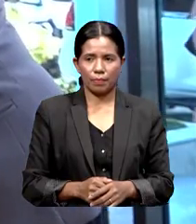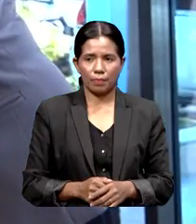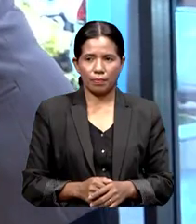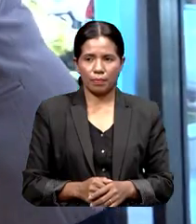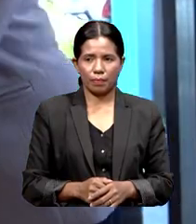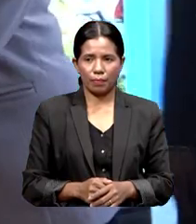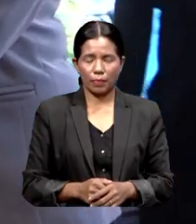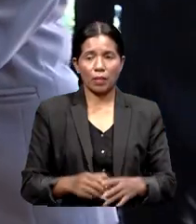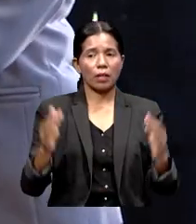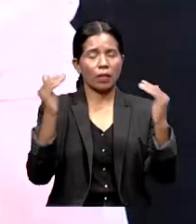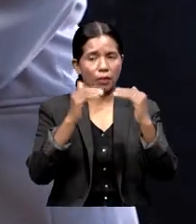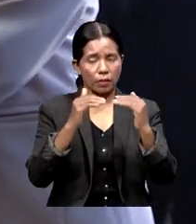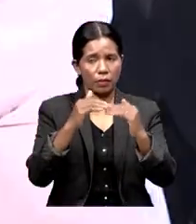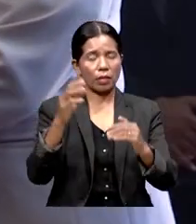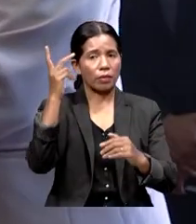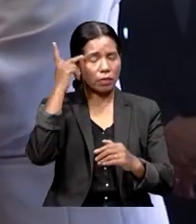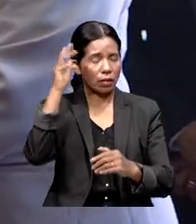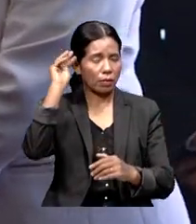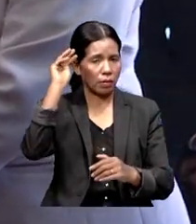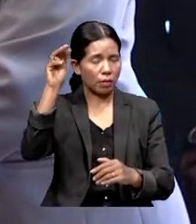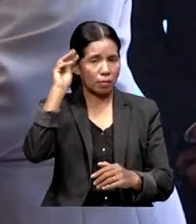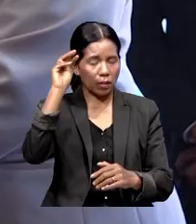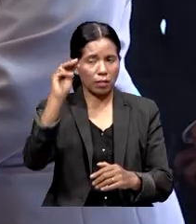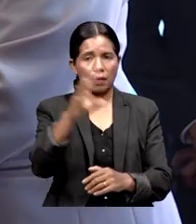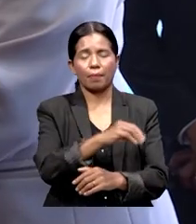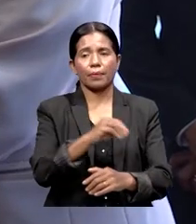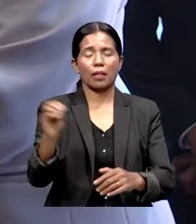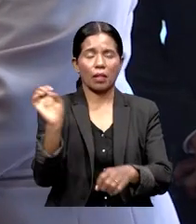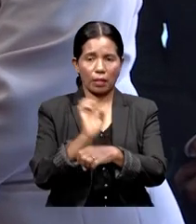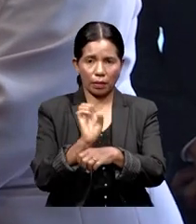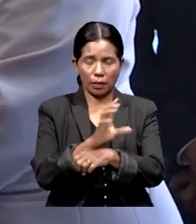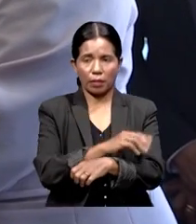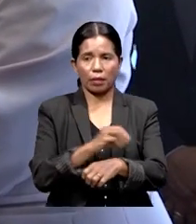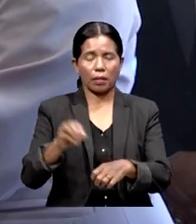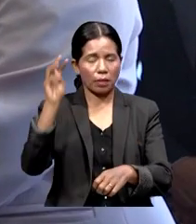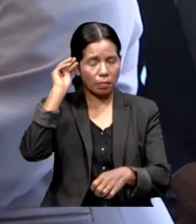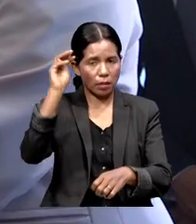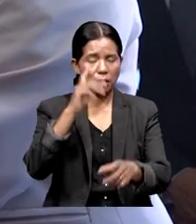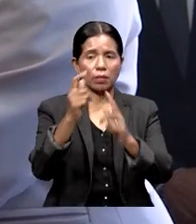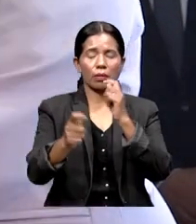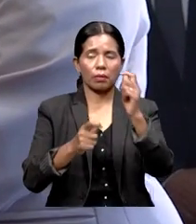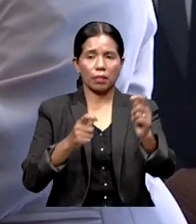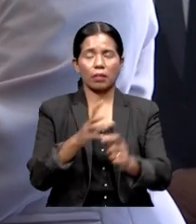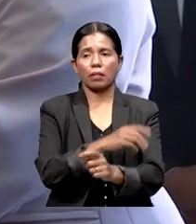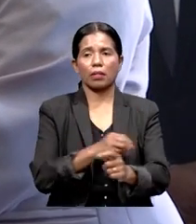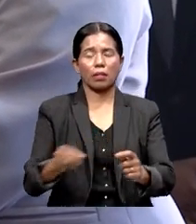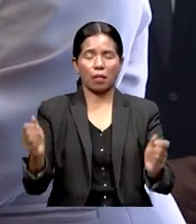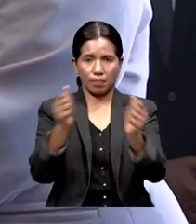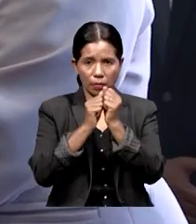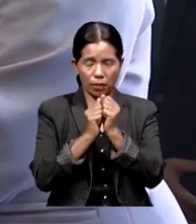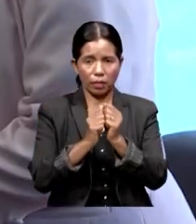E Hasoru malu ne Vice-Primeiro-Ministro, Ministro Coordenador Assuntos Econômicos, no Ministro Turismo, no Ambiente, ne be acompanha